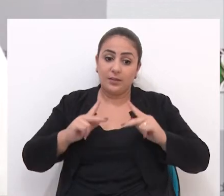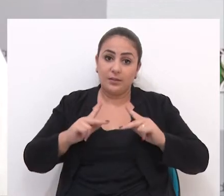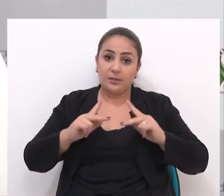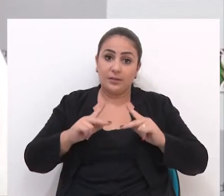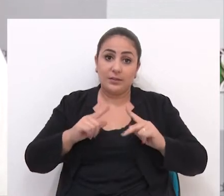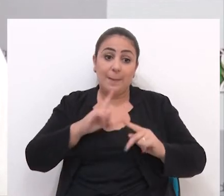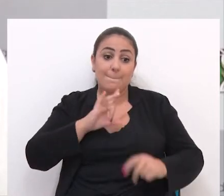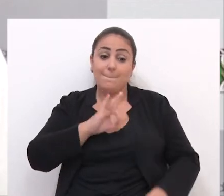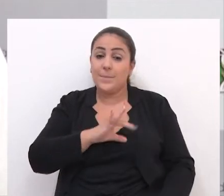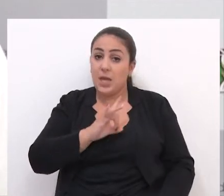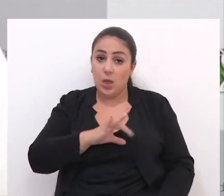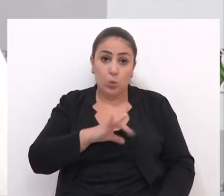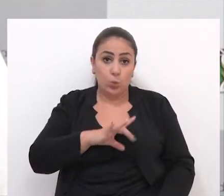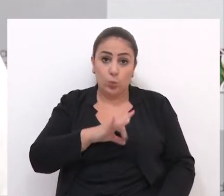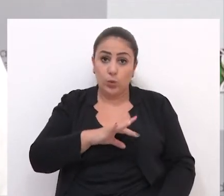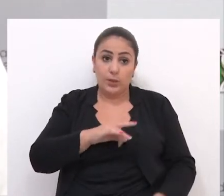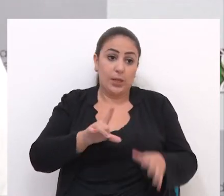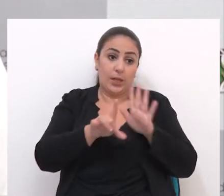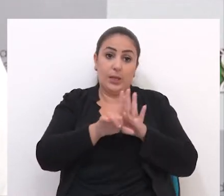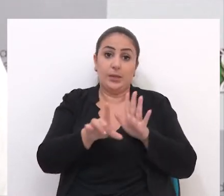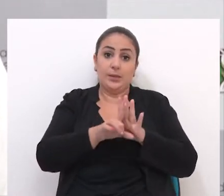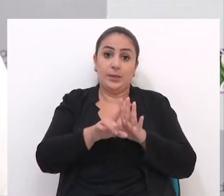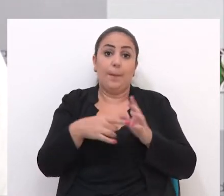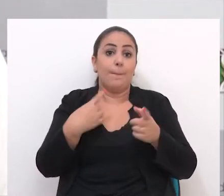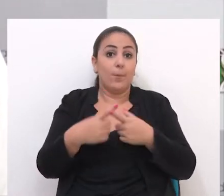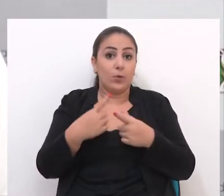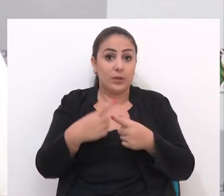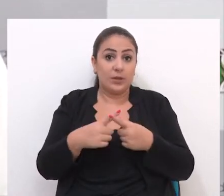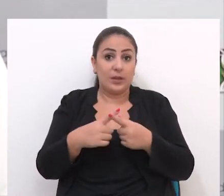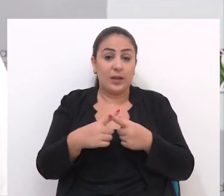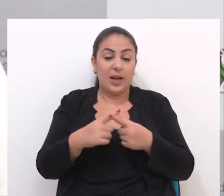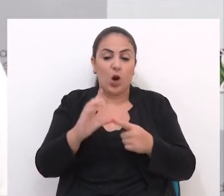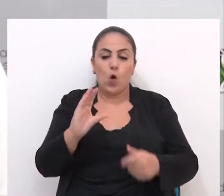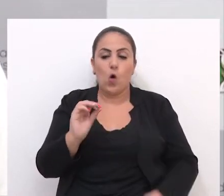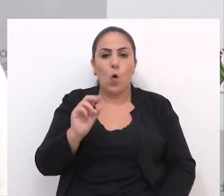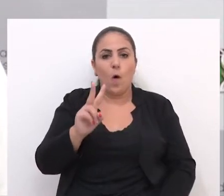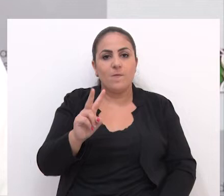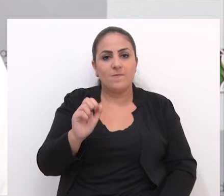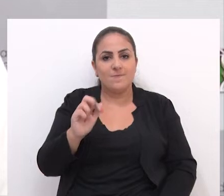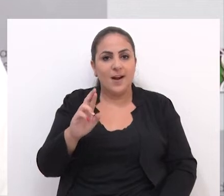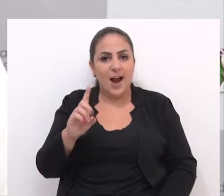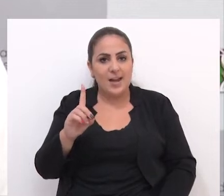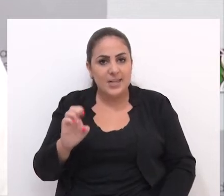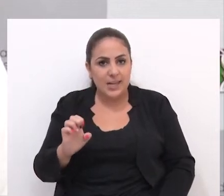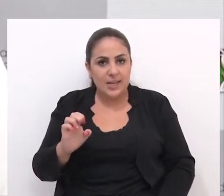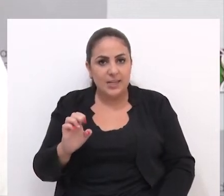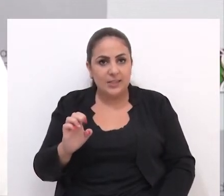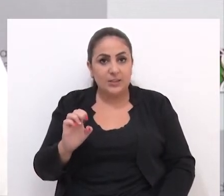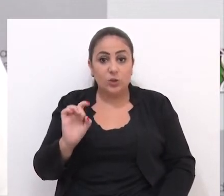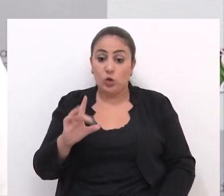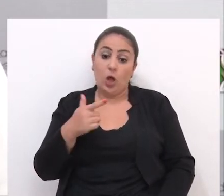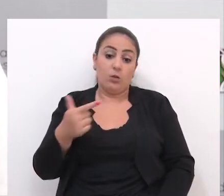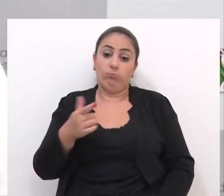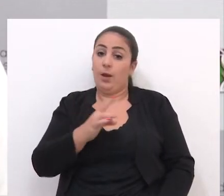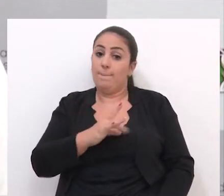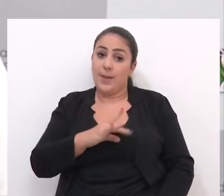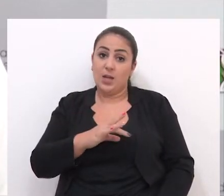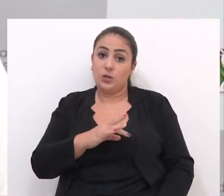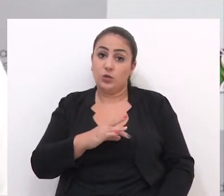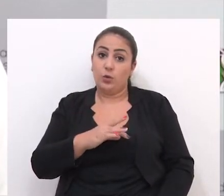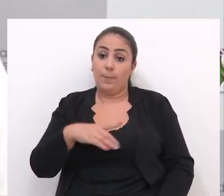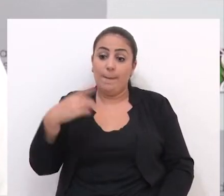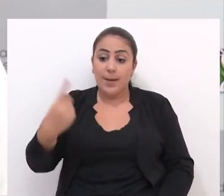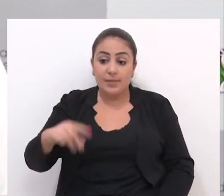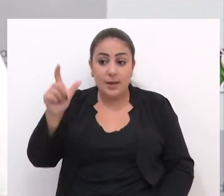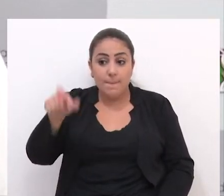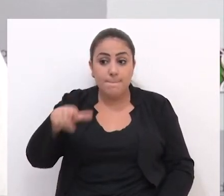eles têm muito medo. Eles têm muito medo da lei, porque o covarde, ele só não tem medo e ele só é valente para bater em